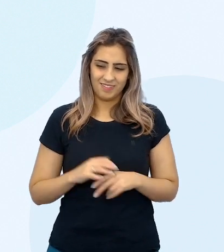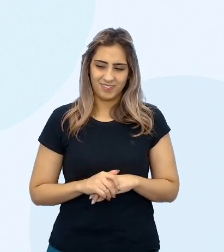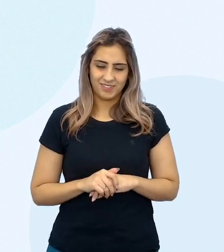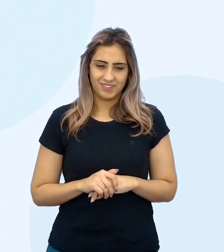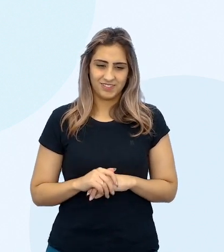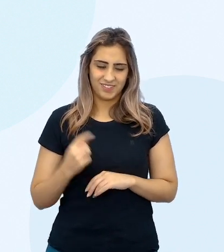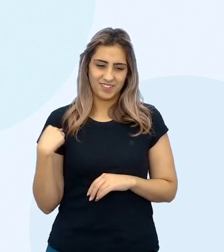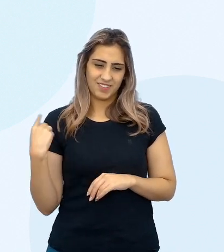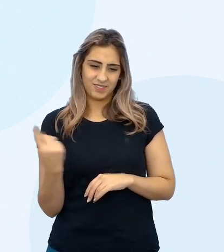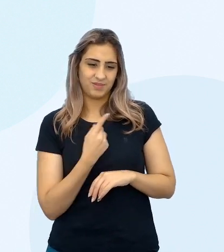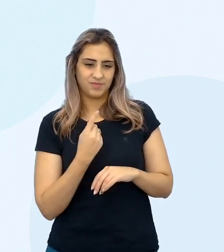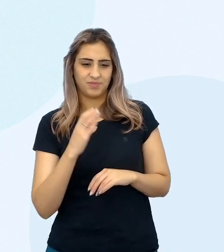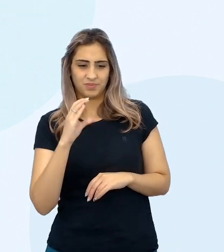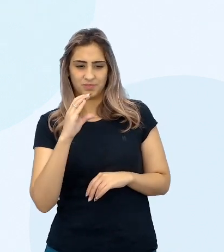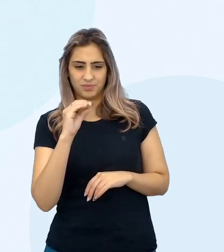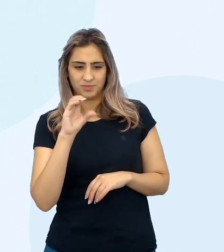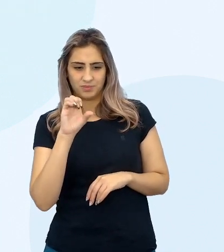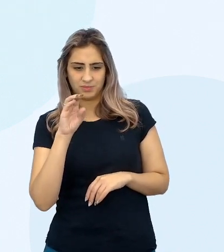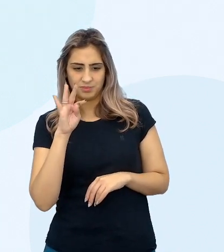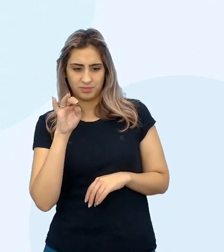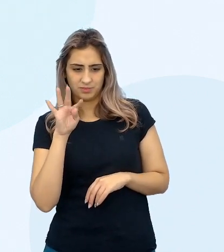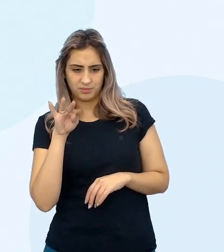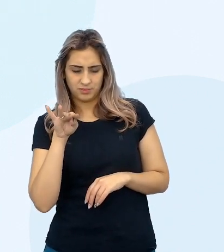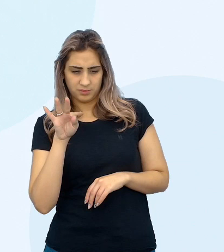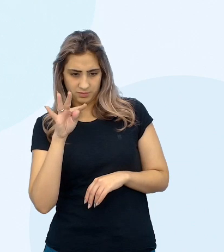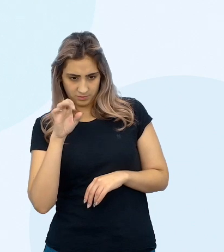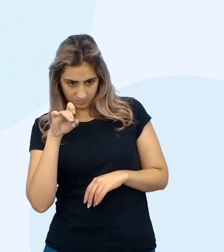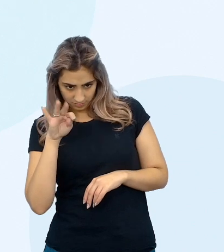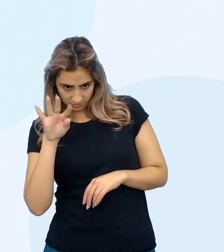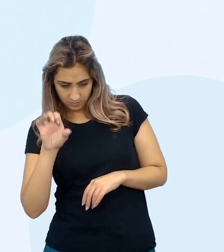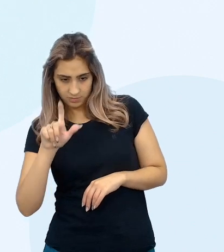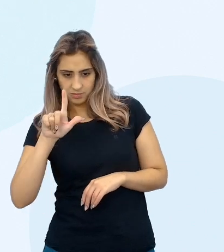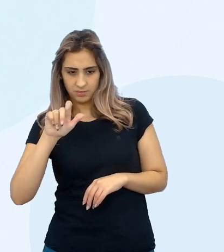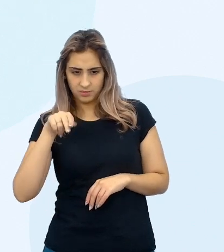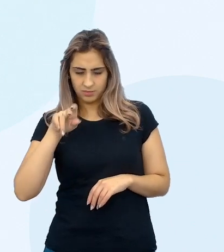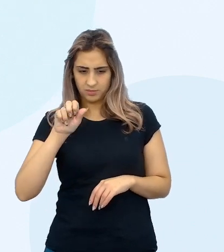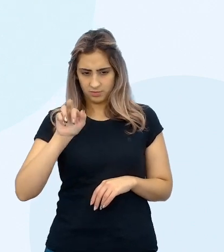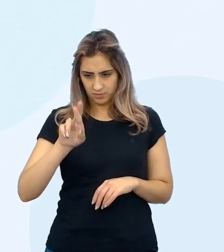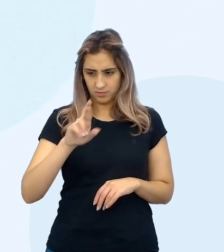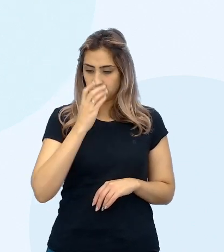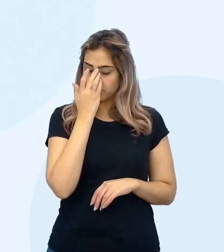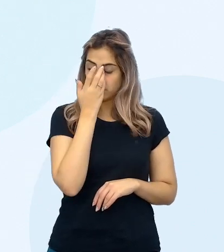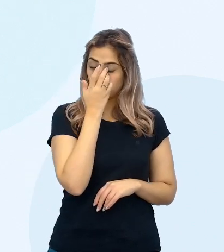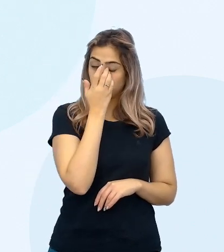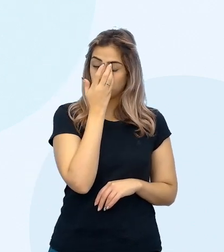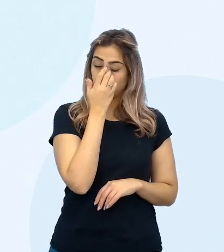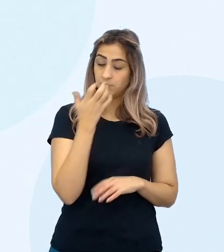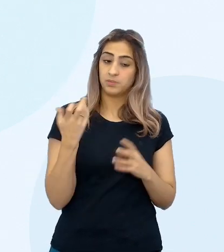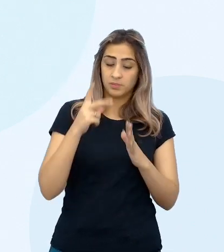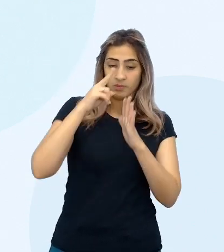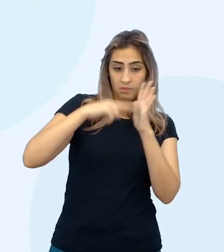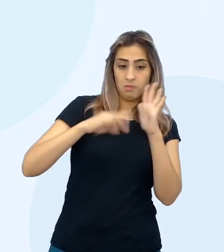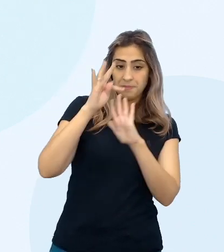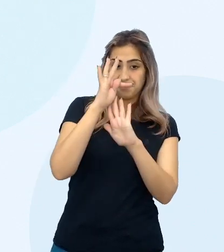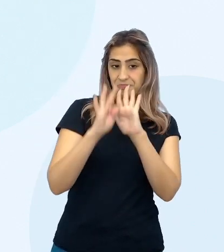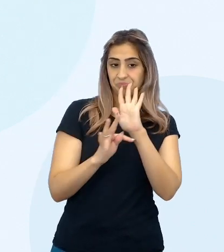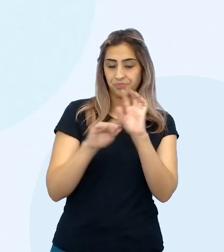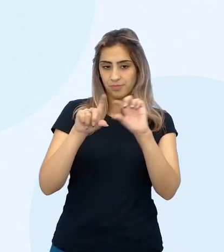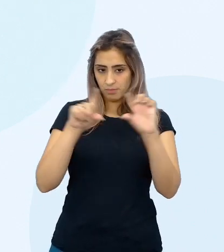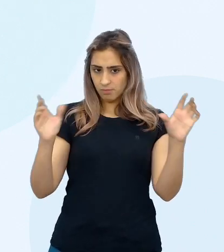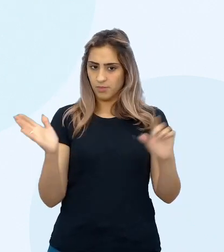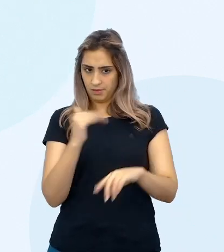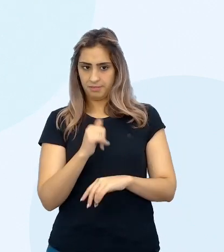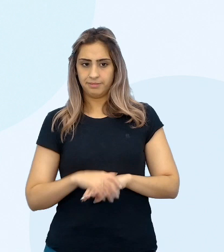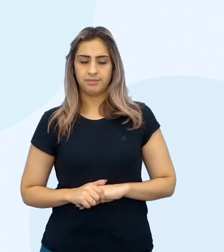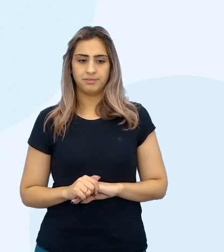independente, é o nosso coeficiente linear, que indica ali onde cruza o eixo Y, coisas do tipo. Tá bom? Legal. Queria que você lesse para mim o texto que tem aí em cima. Pode Vamos ser?